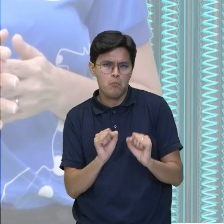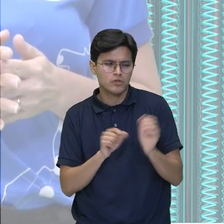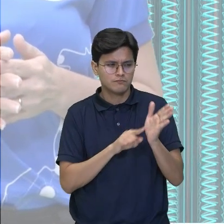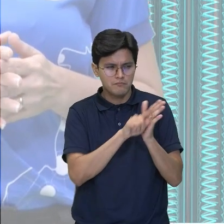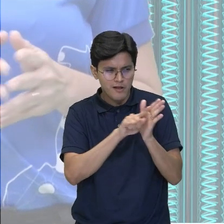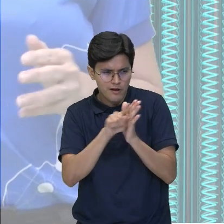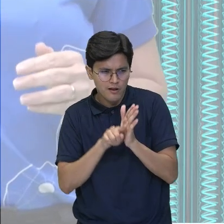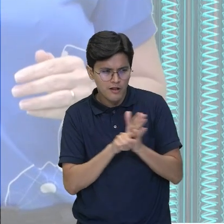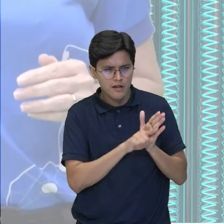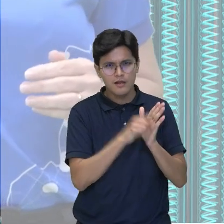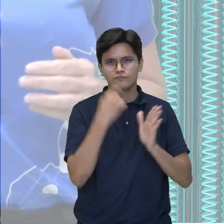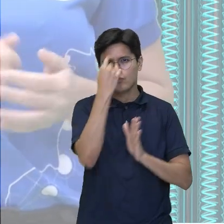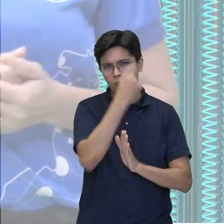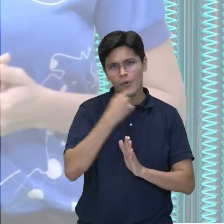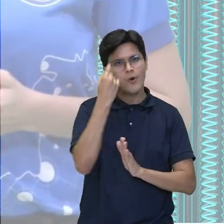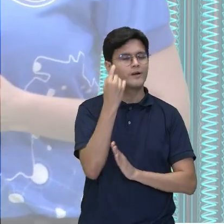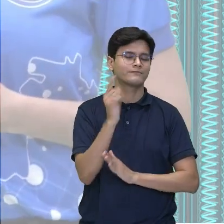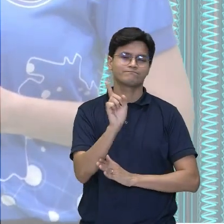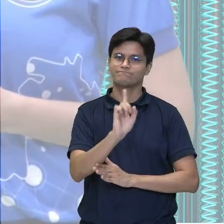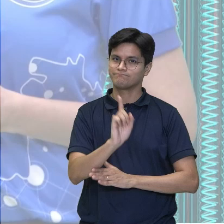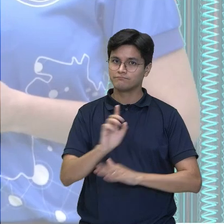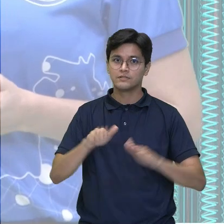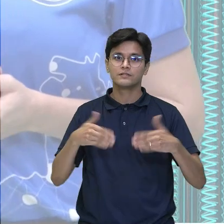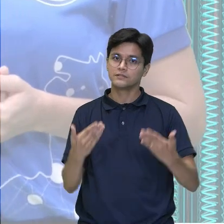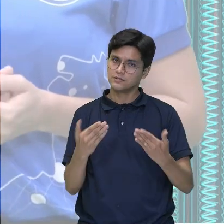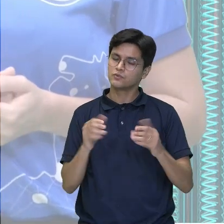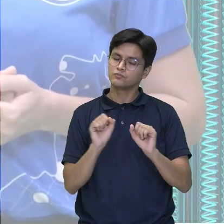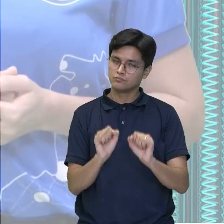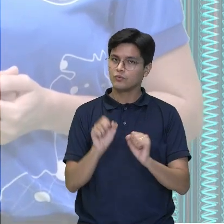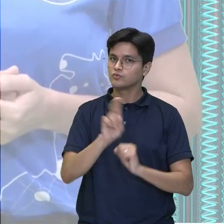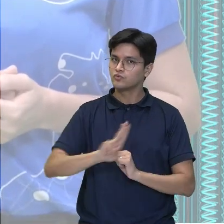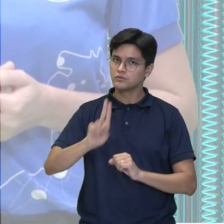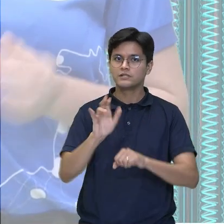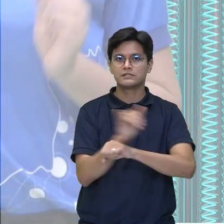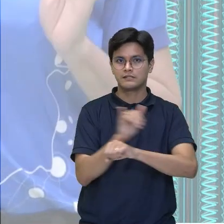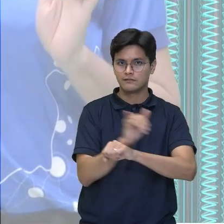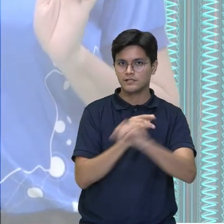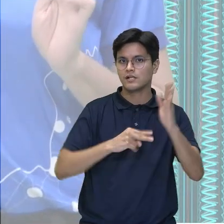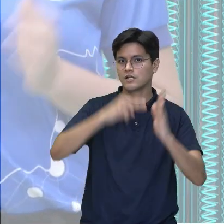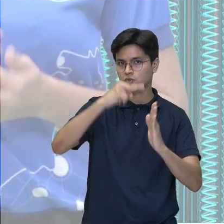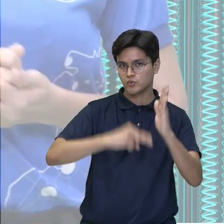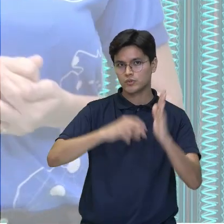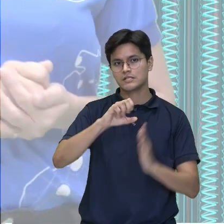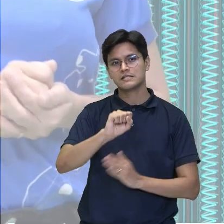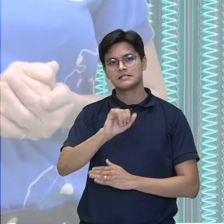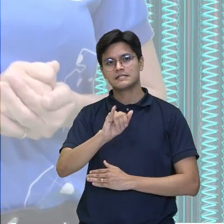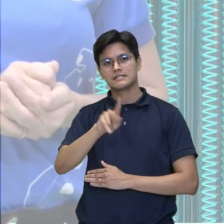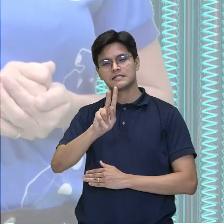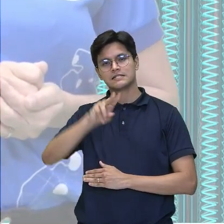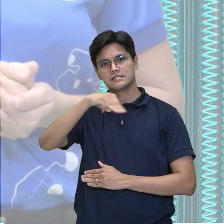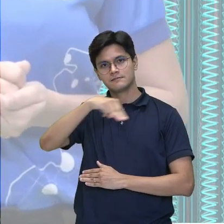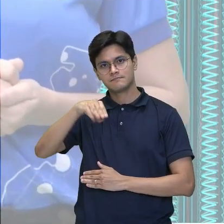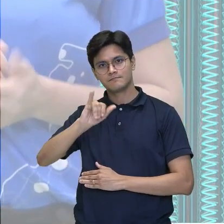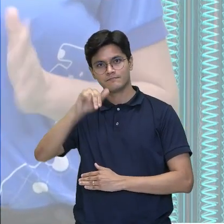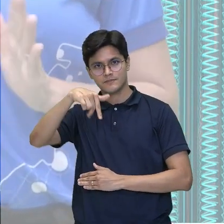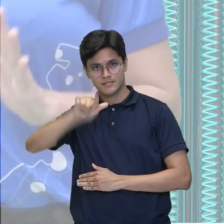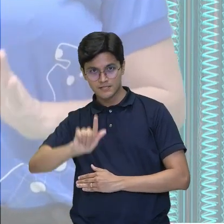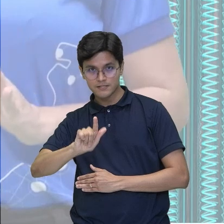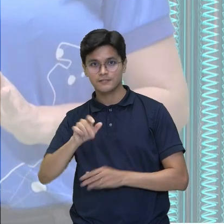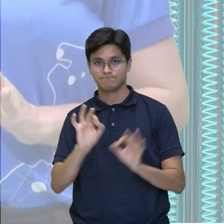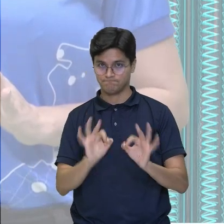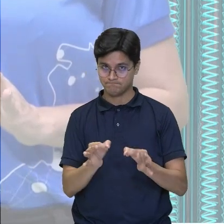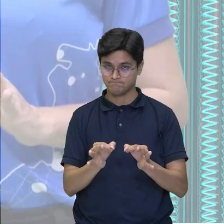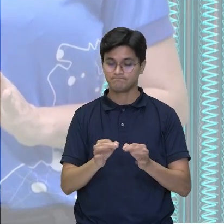com calma. Então, por isso que você deve utilizar a estratégia de leitura. E é isso que a gente está vendo agora, certo?